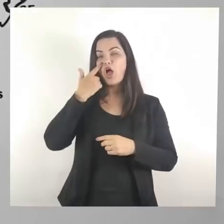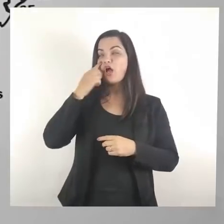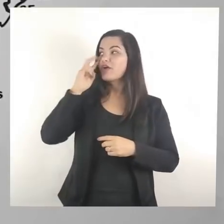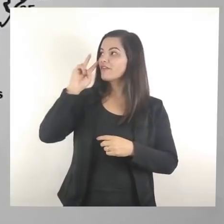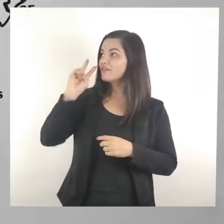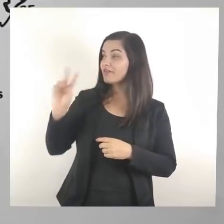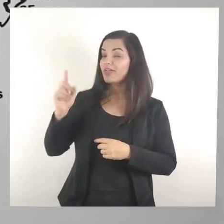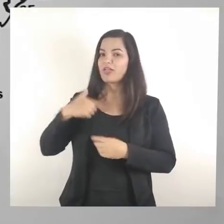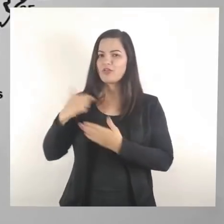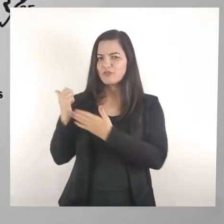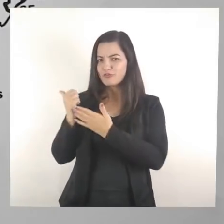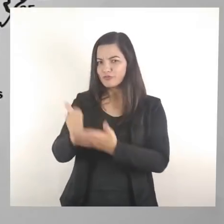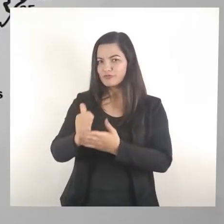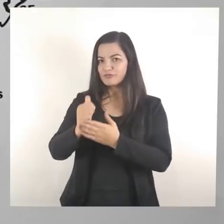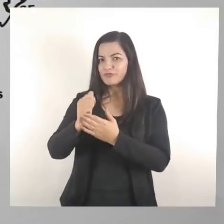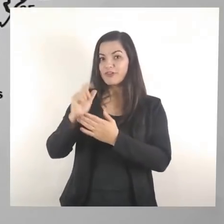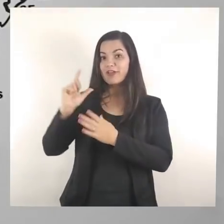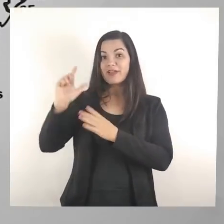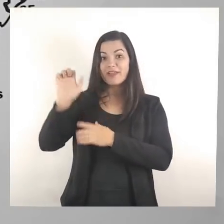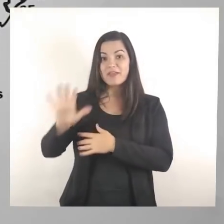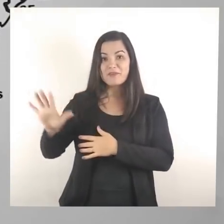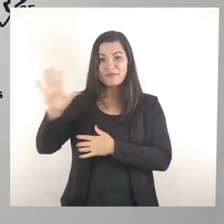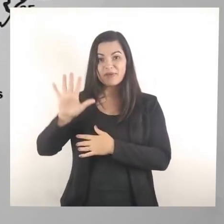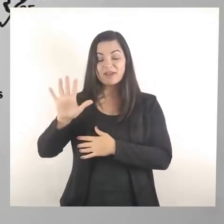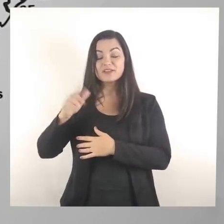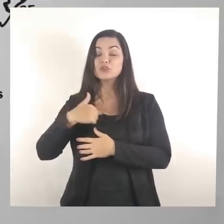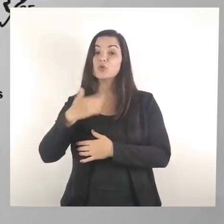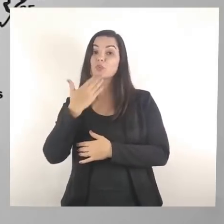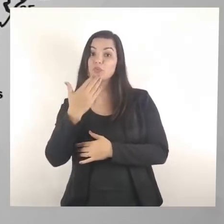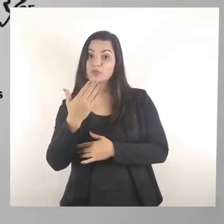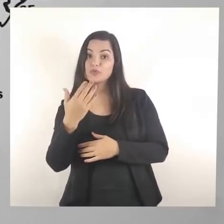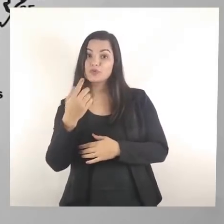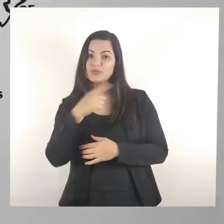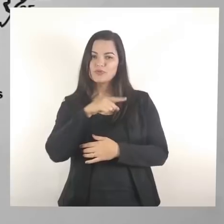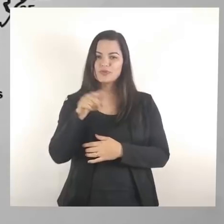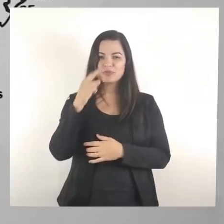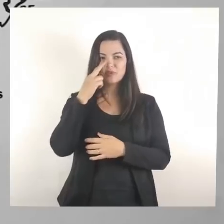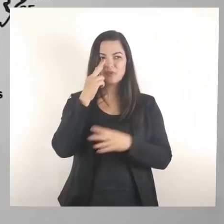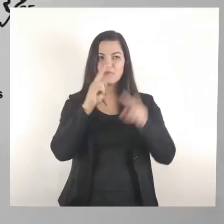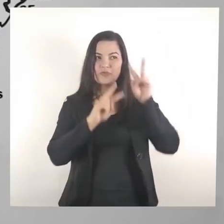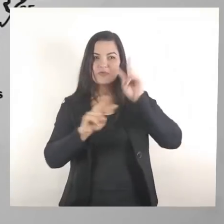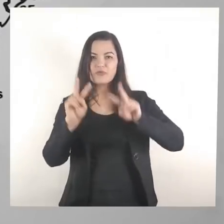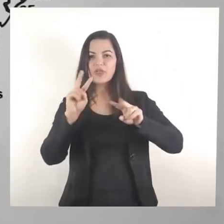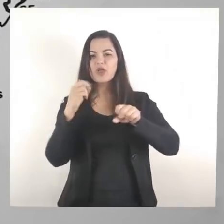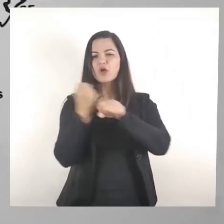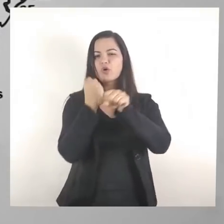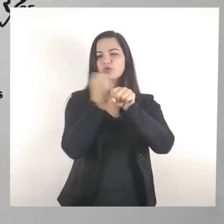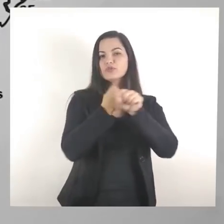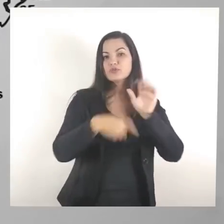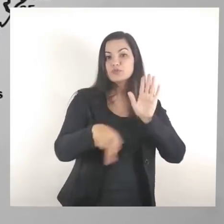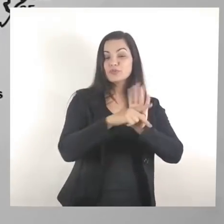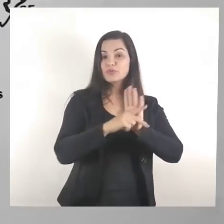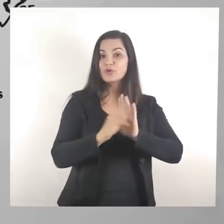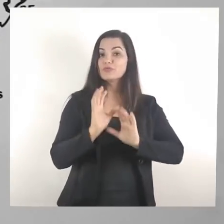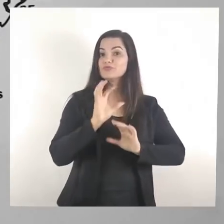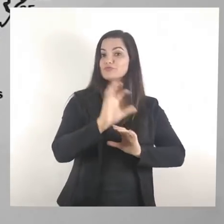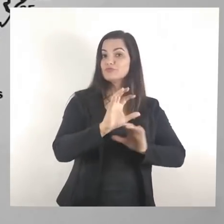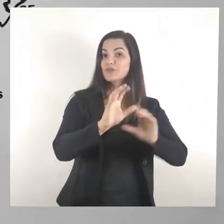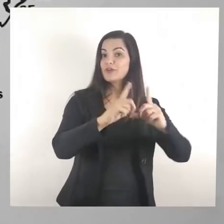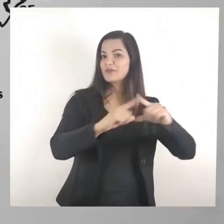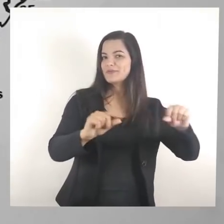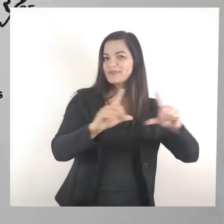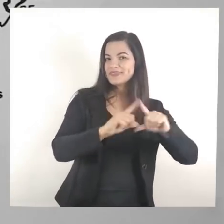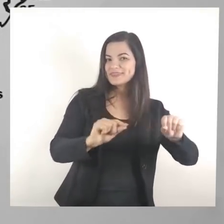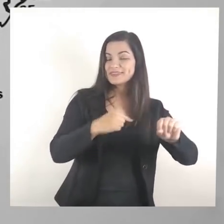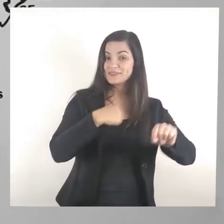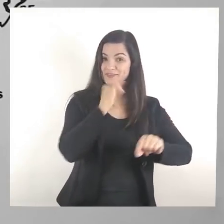para vocês olharem algumas construções lá de Brasília, mas pedi para vocês olharem também coisas que